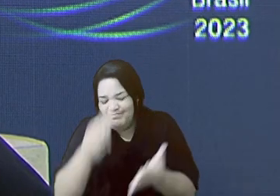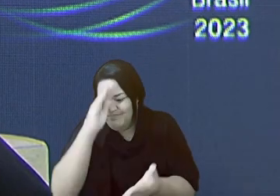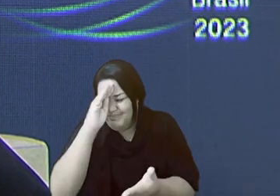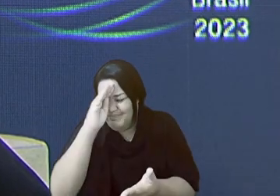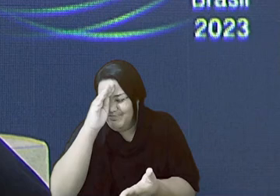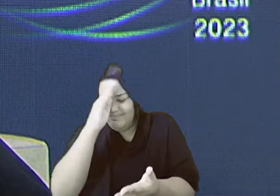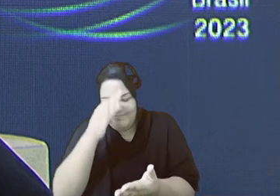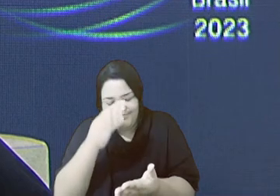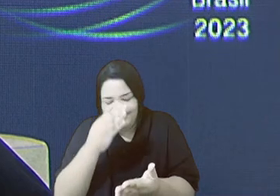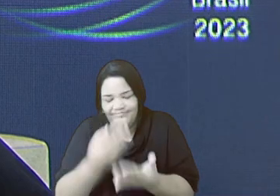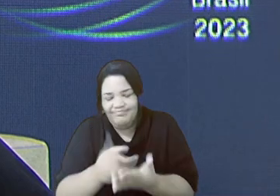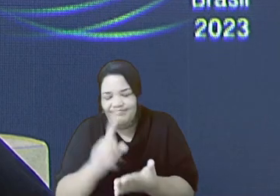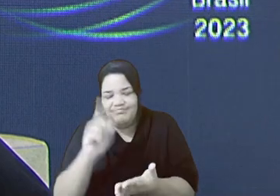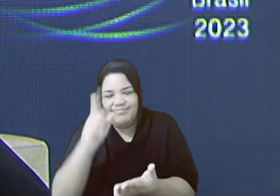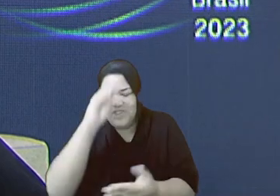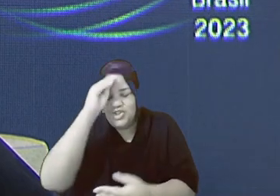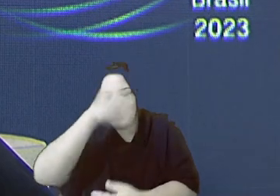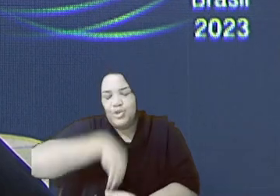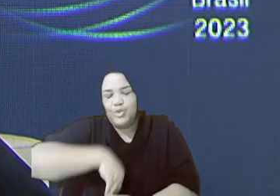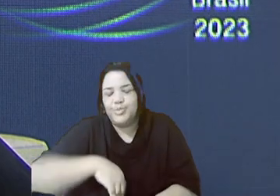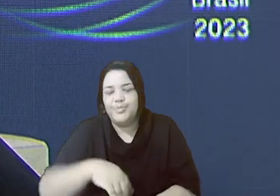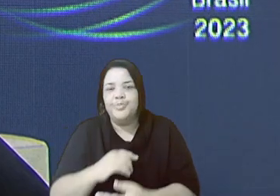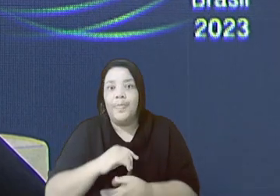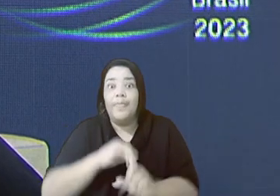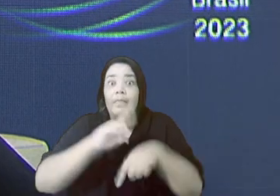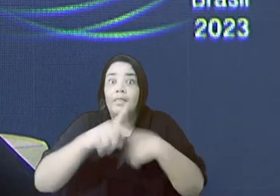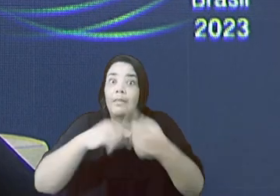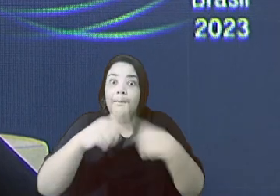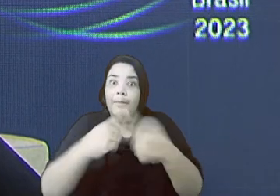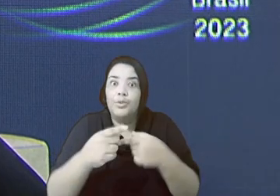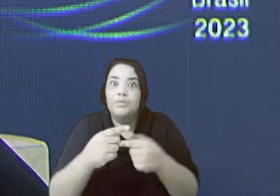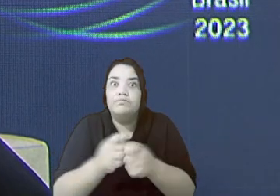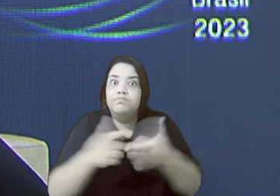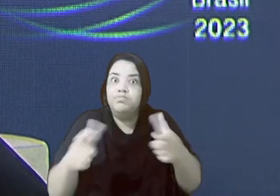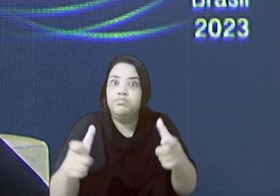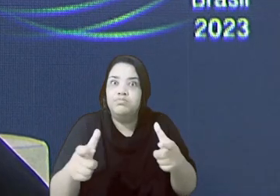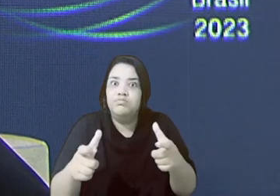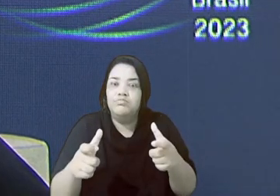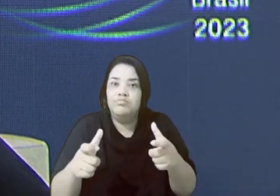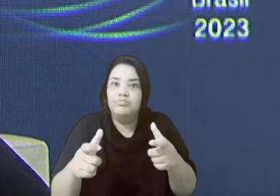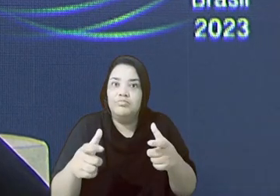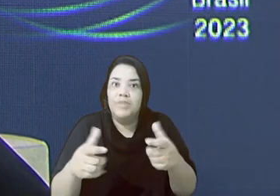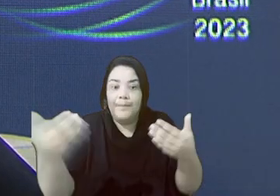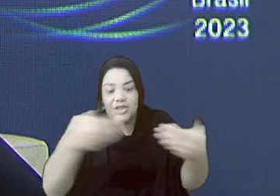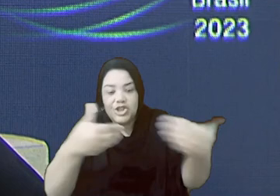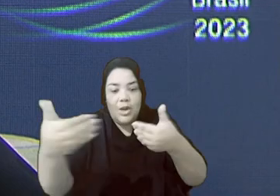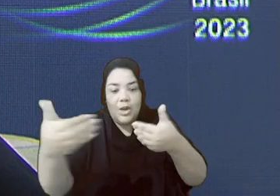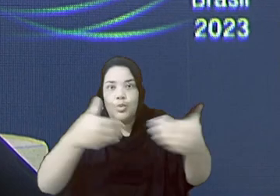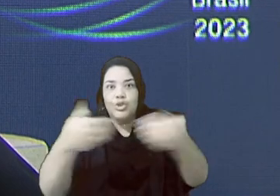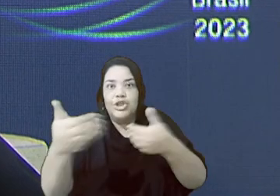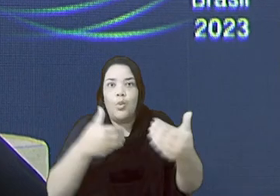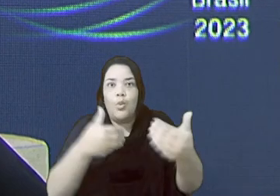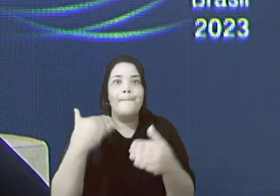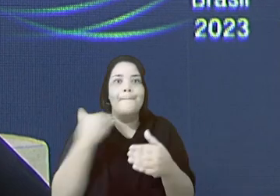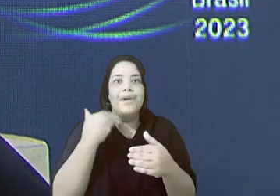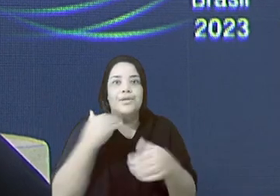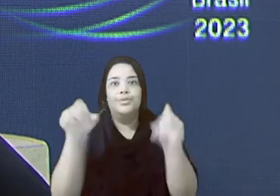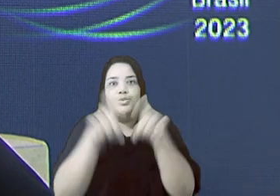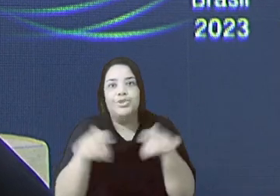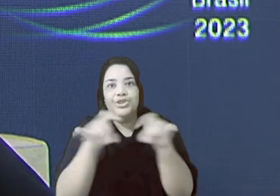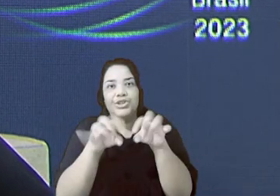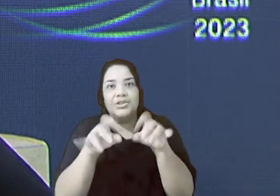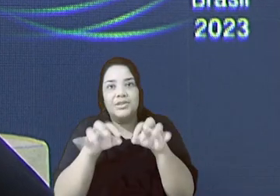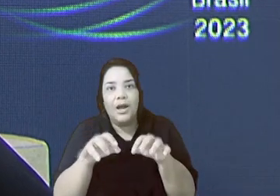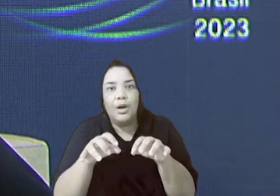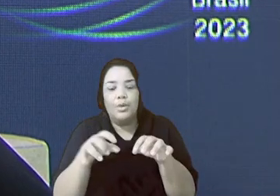de muito crescimento com avanço de fintech bancos digitais e a gente teve um desafio gigante de contratar